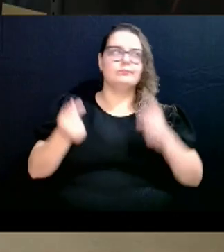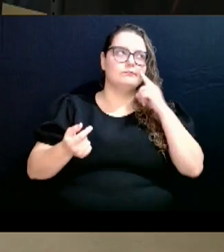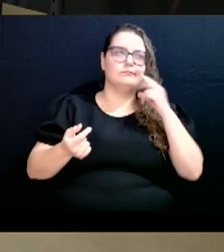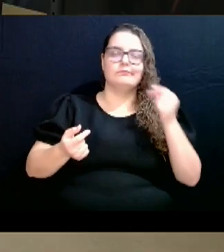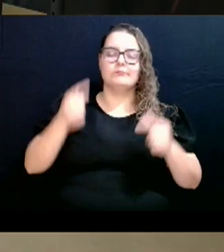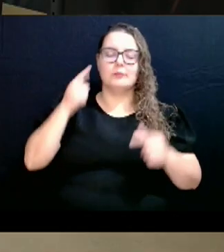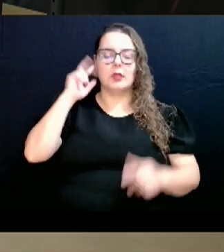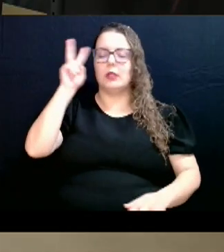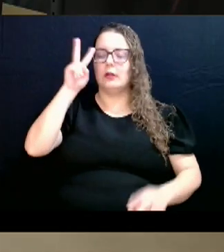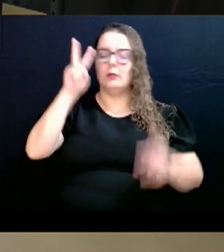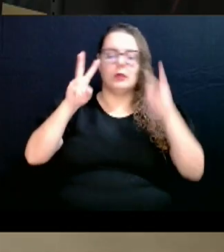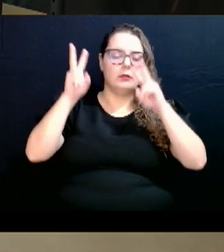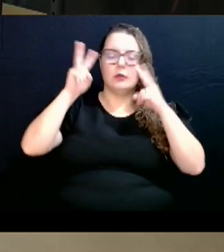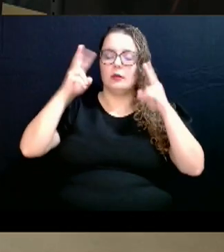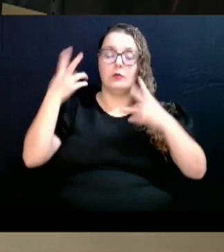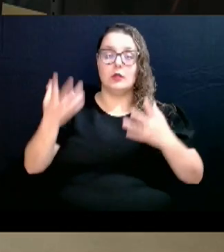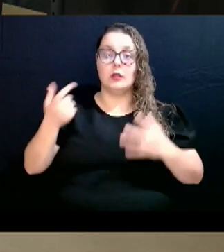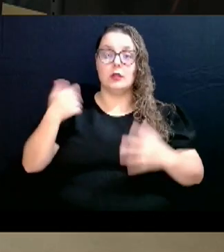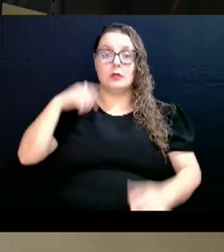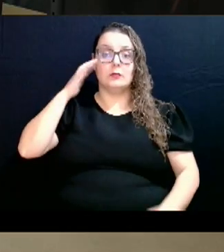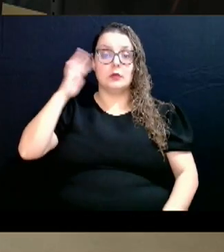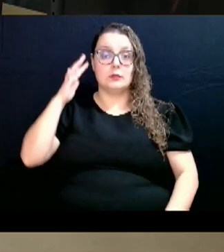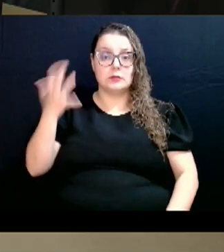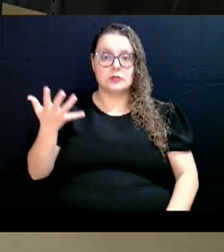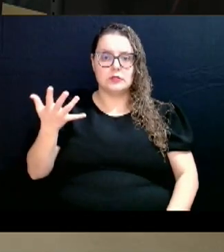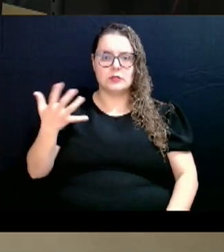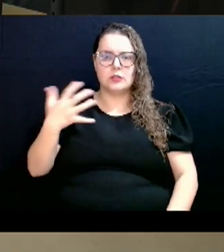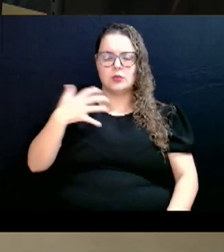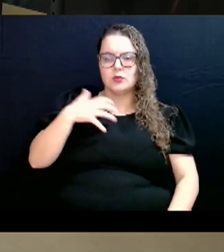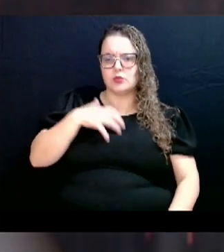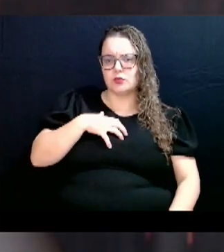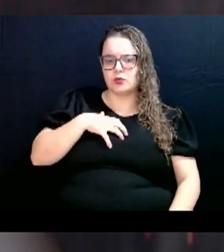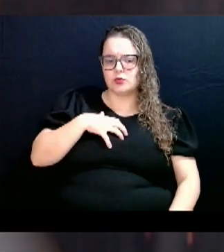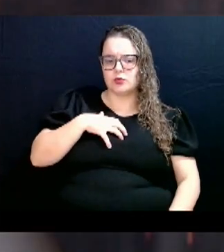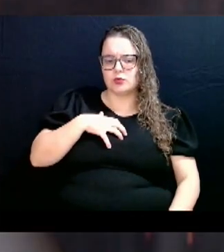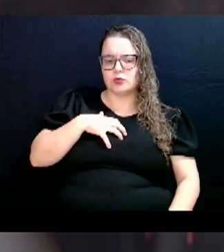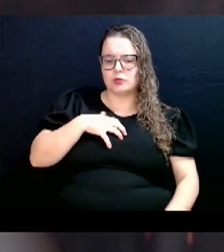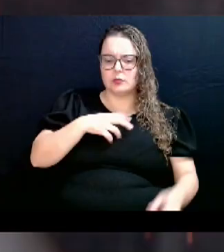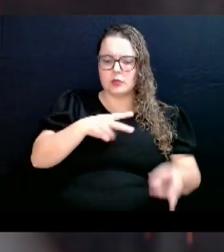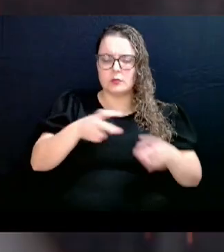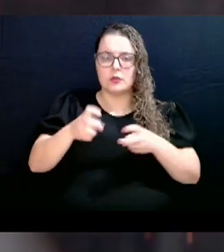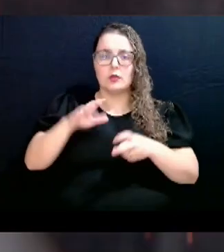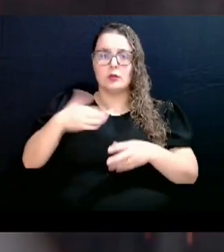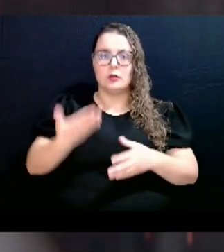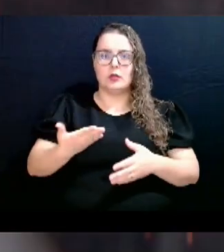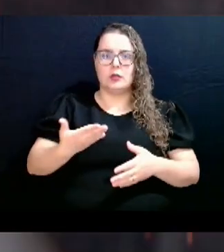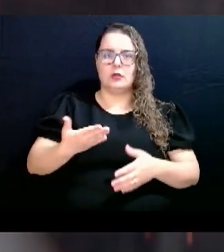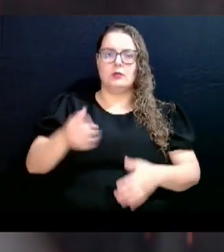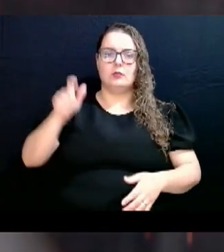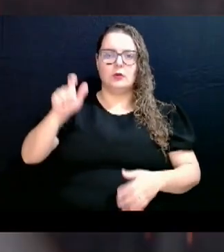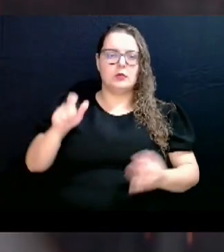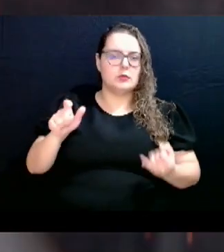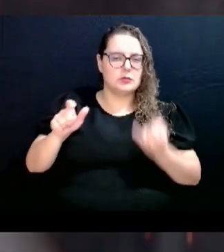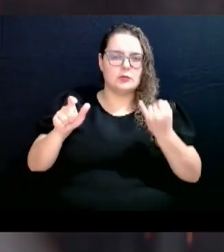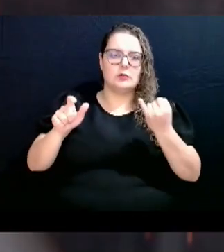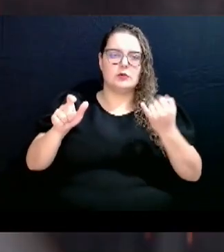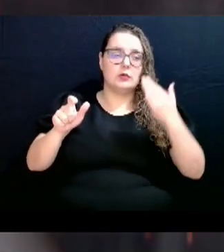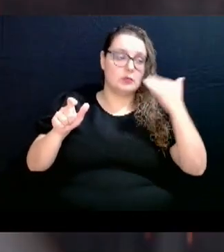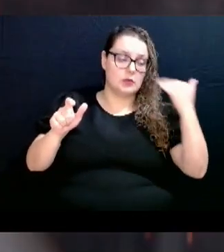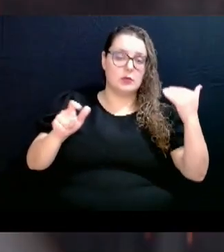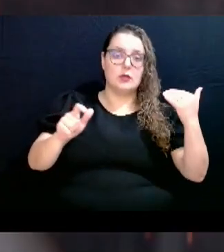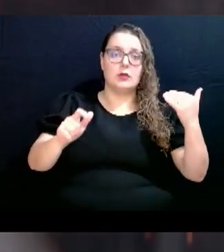nesse caso, olhando de uma maneira emocional, quando se perdeu alguém tão importante, tão famoso, que inclusive a